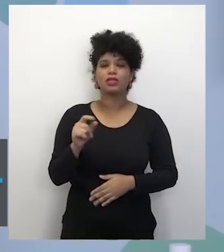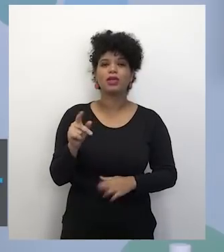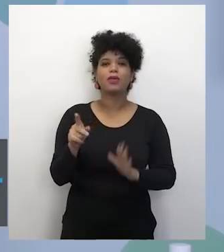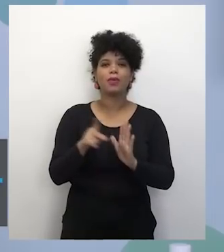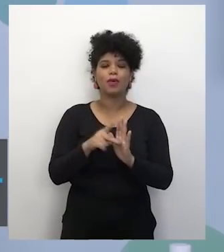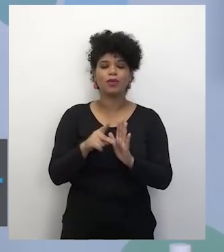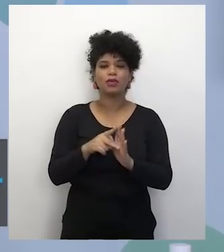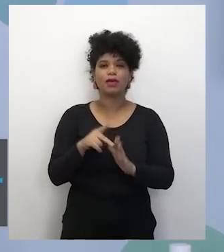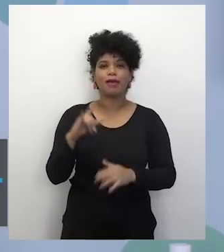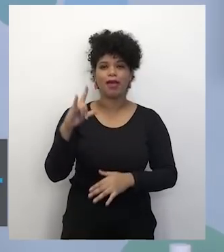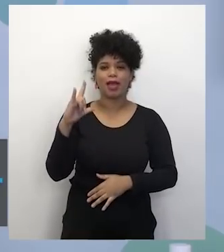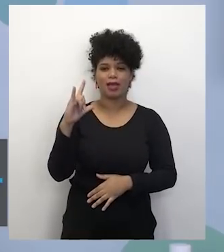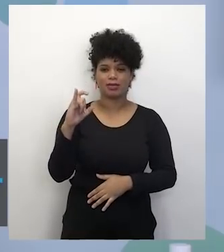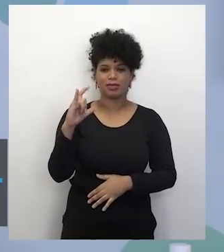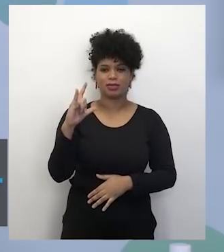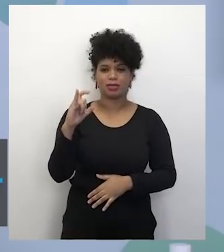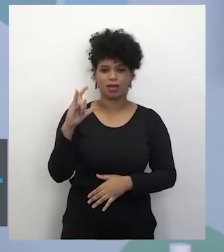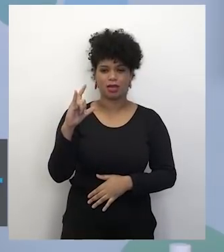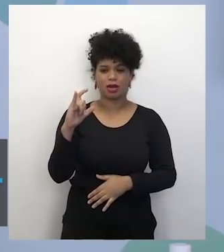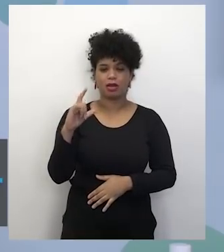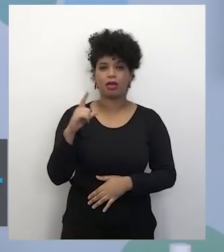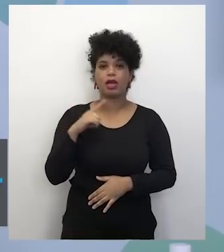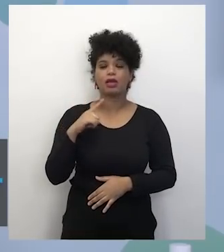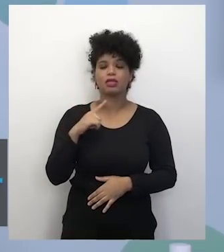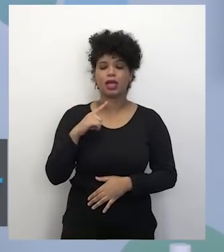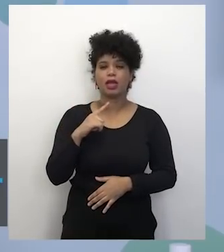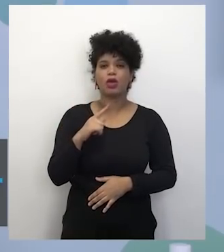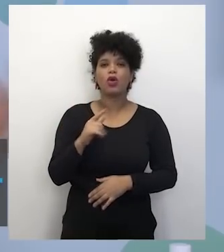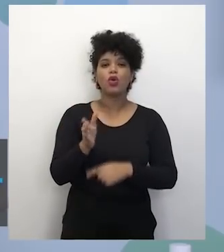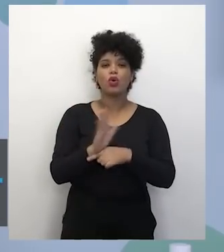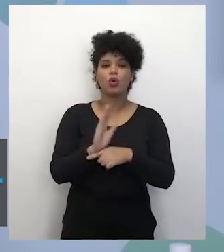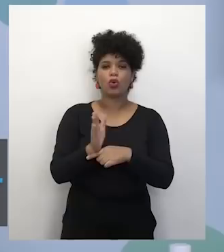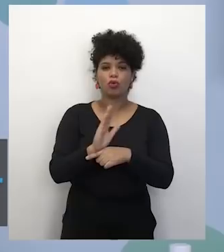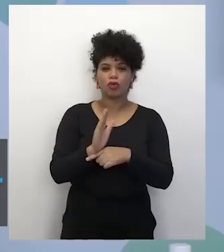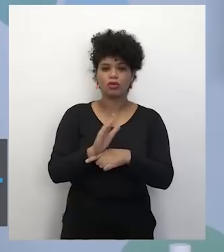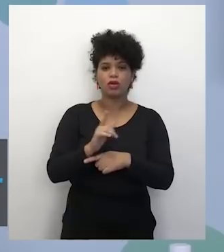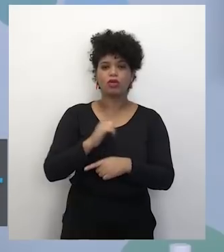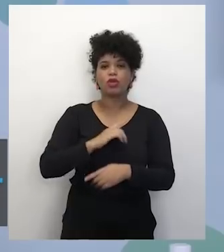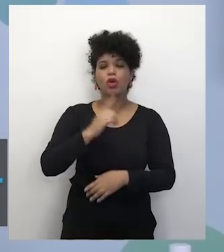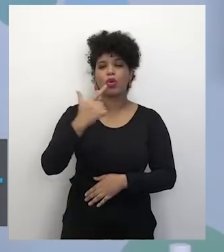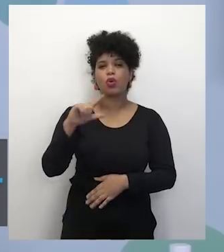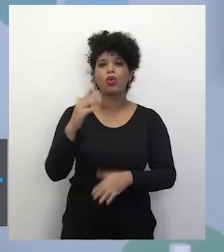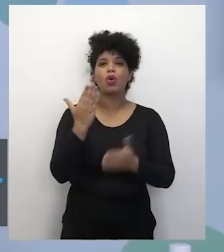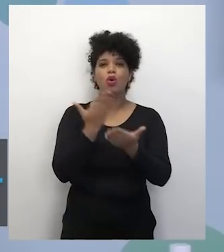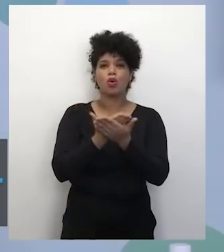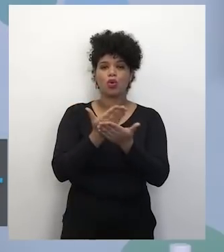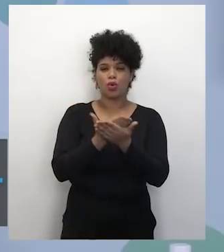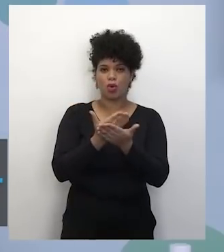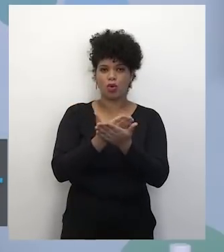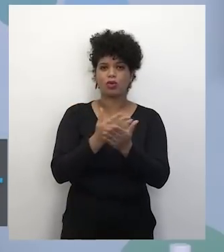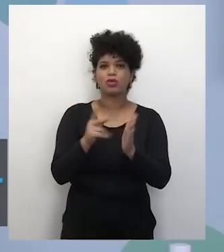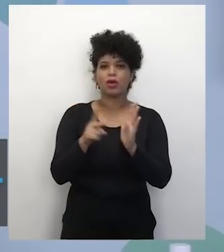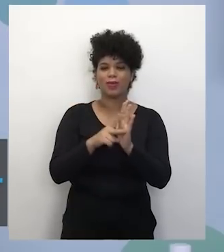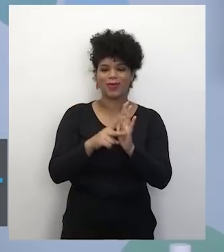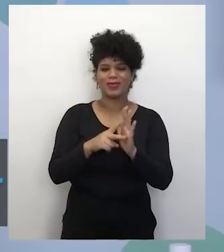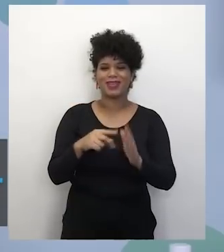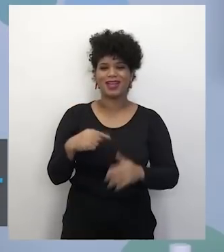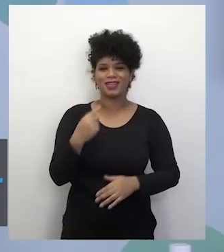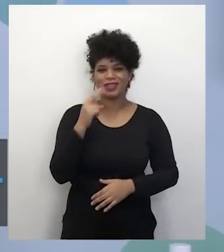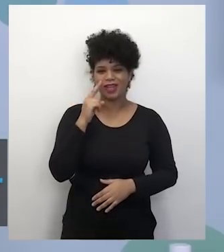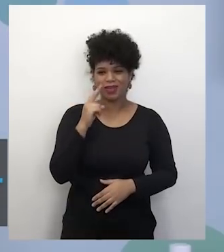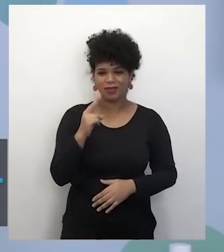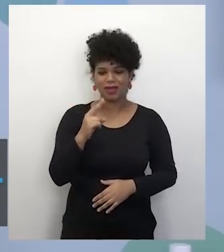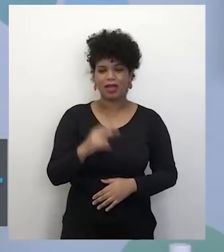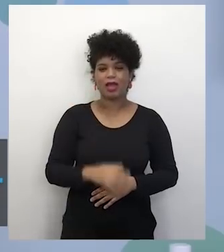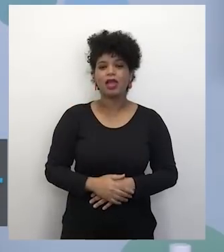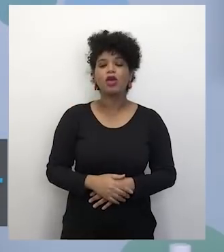Instagram, né? E o vídeo também está nas outras aulas que a gente falou das rubricas. Então, agora, a